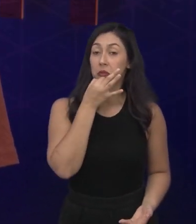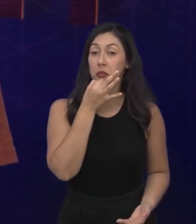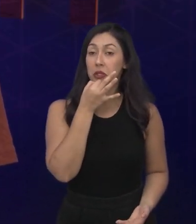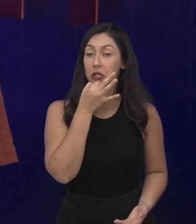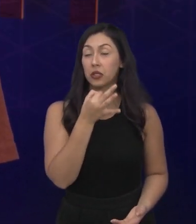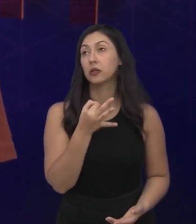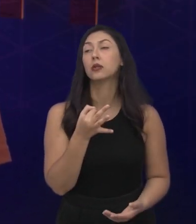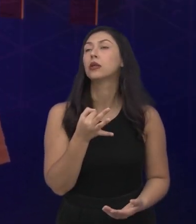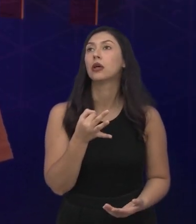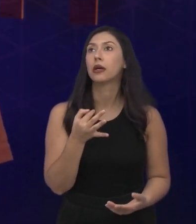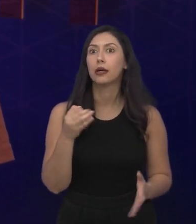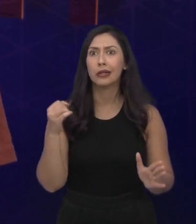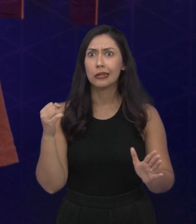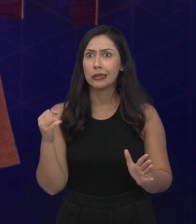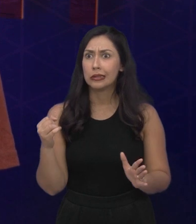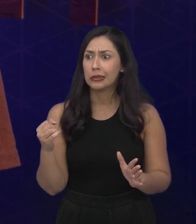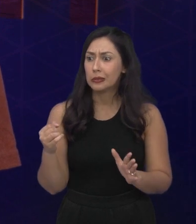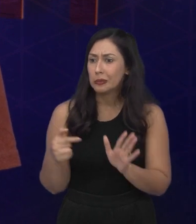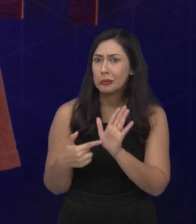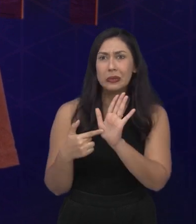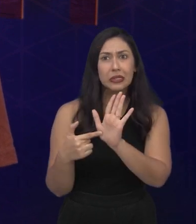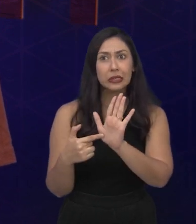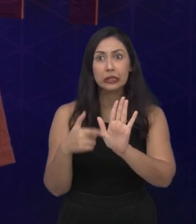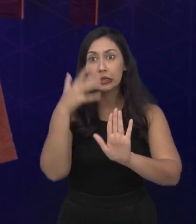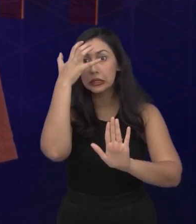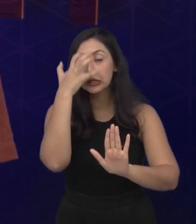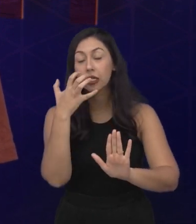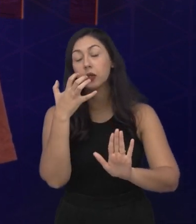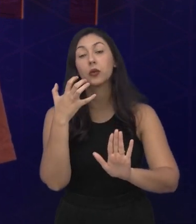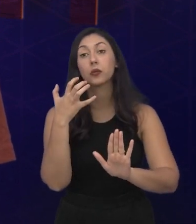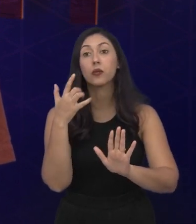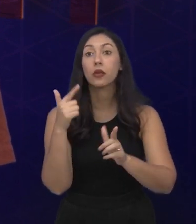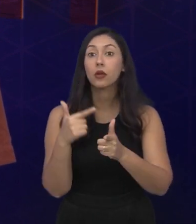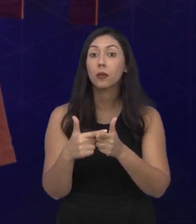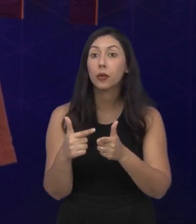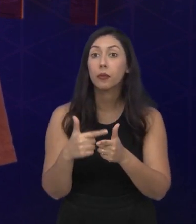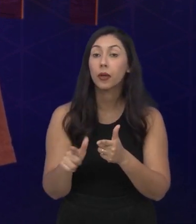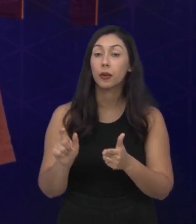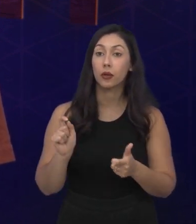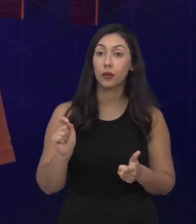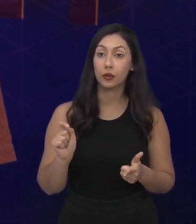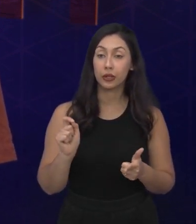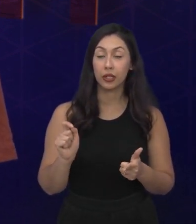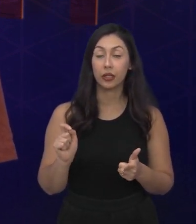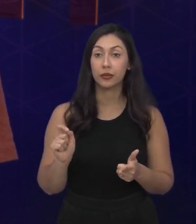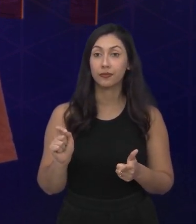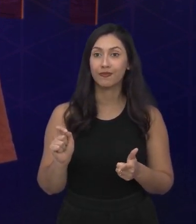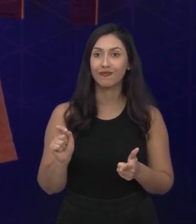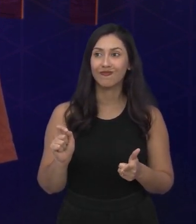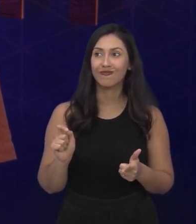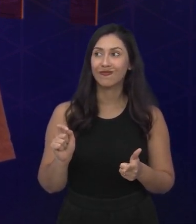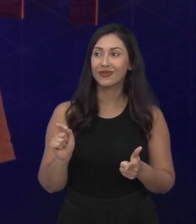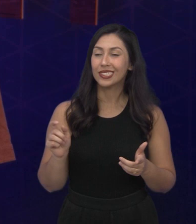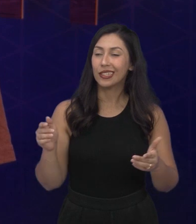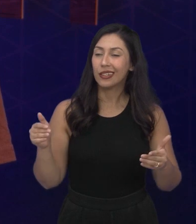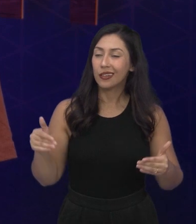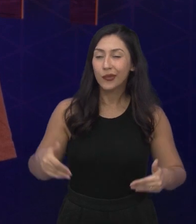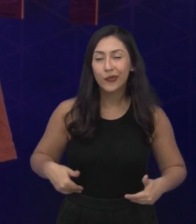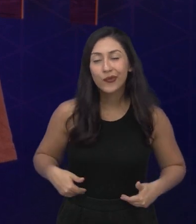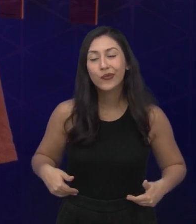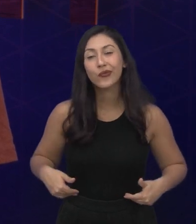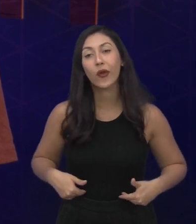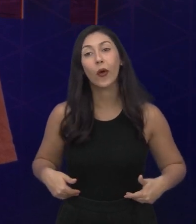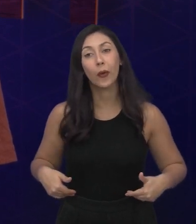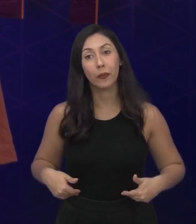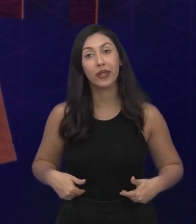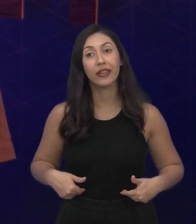mais marcante do Poço é justamente essa questão de que a fome,